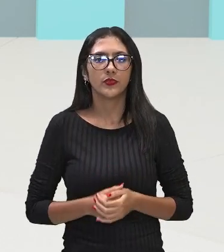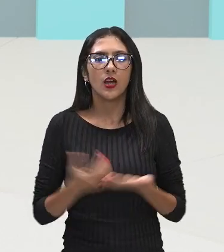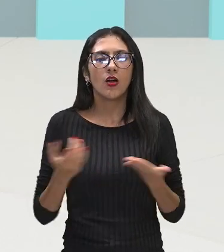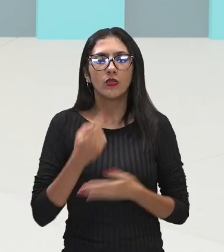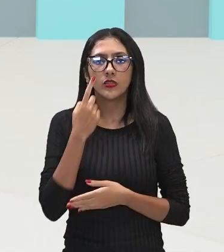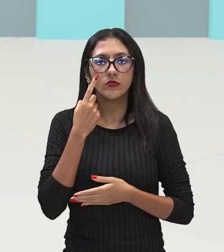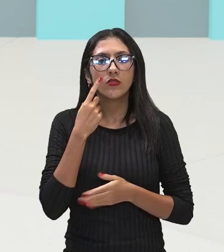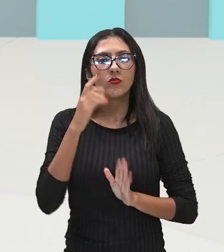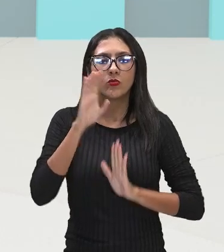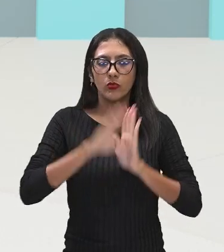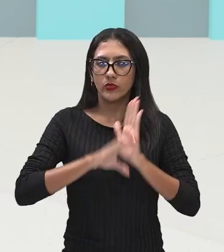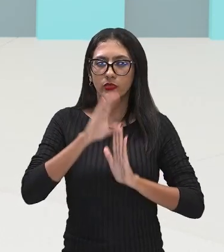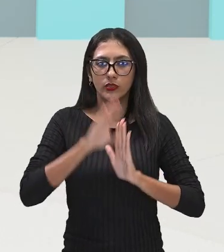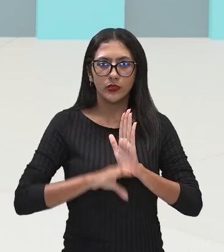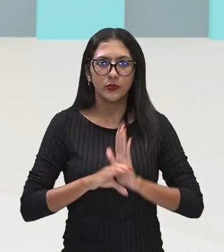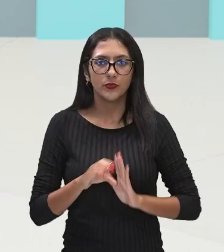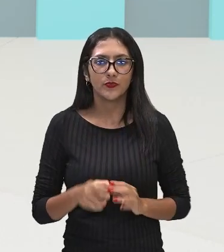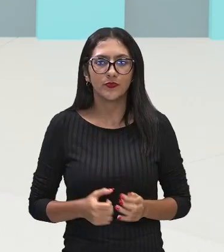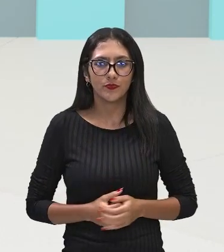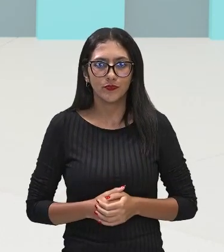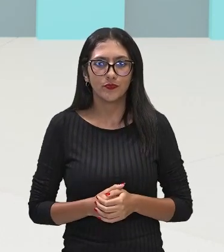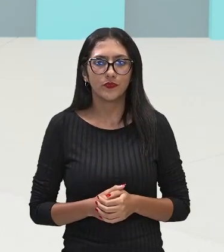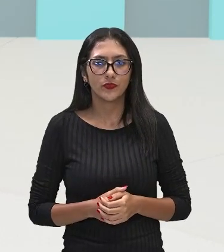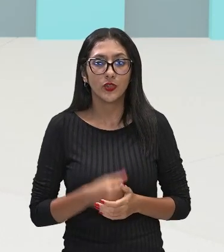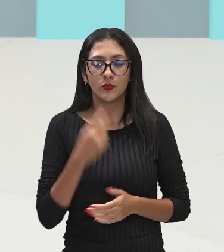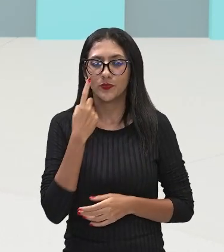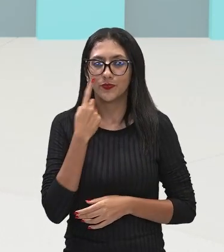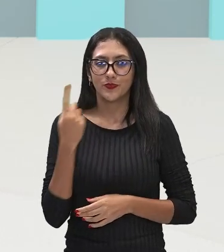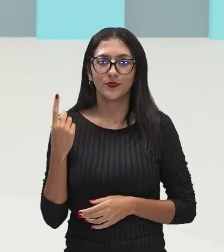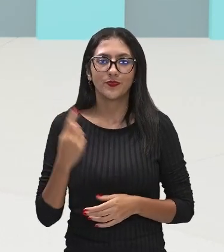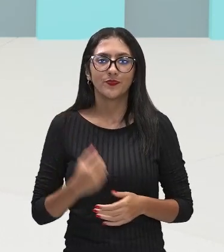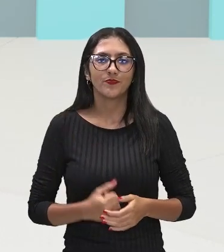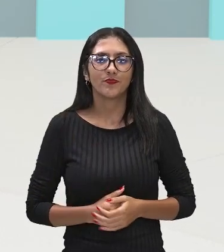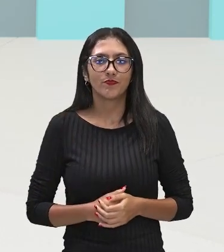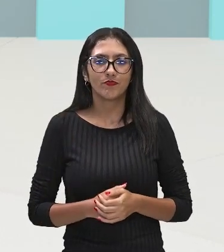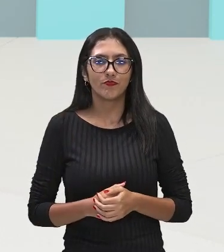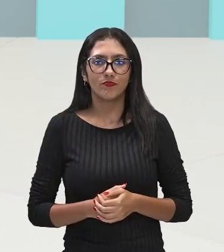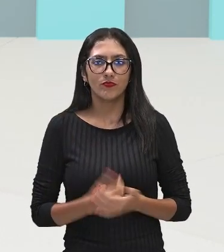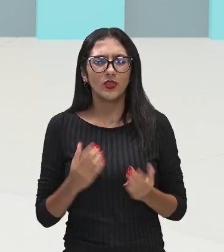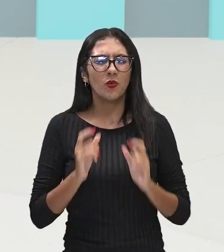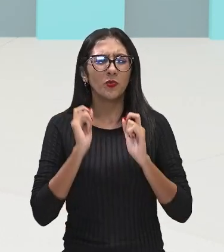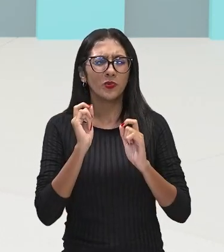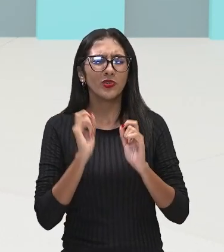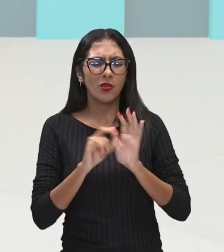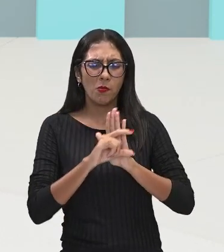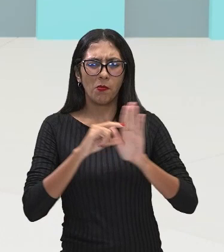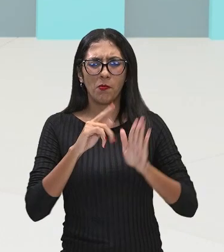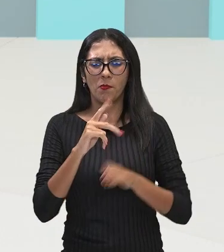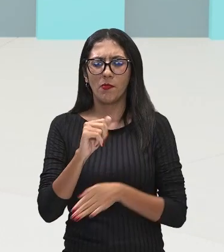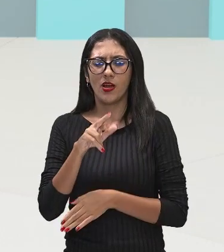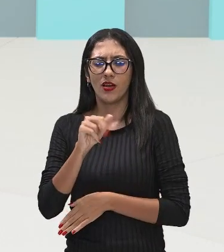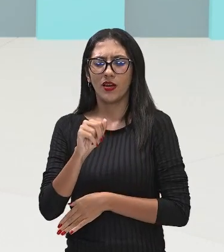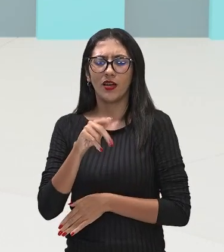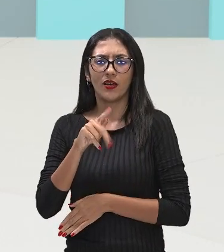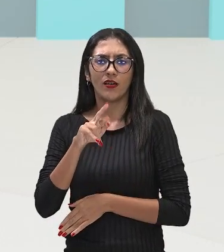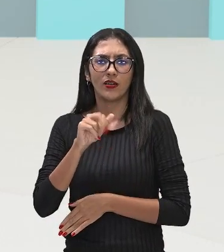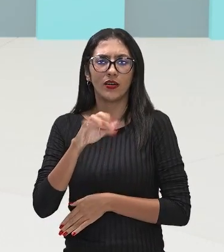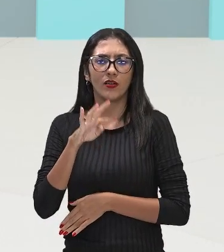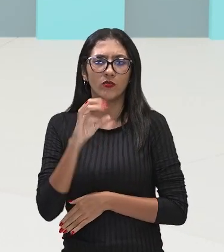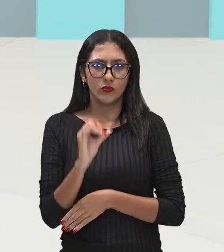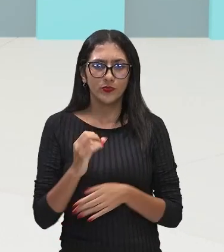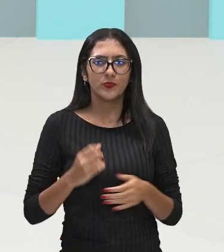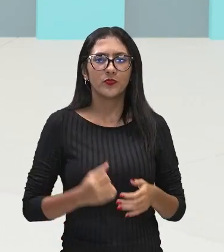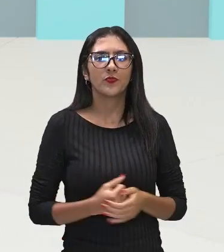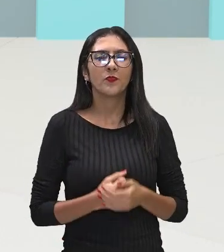de fato. Vejam aí comigo o conceito de parágrafo. Afinal, o que é parágrafo? De acordo com Otton